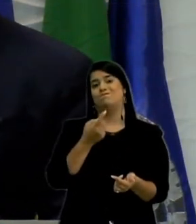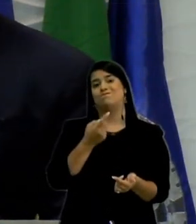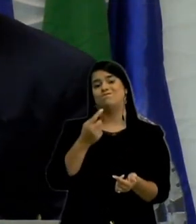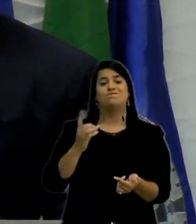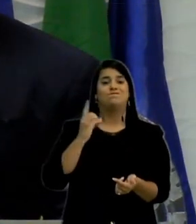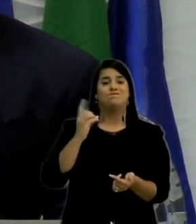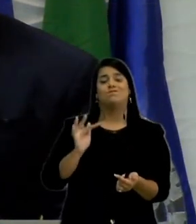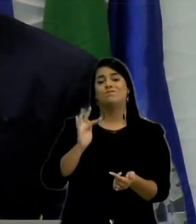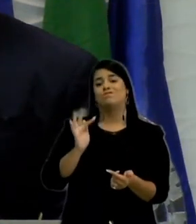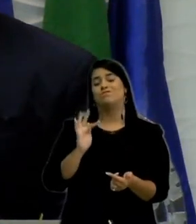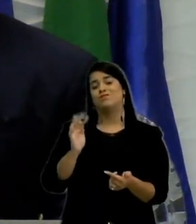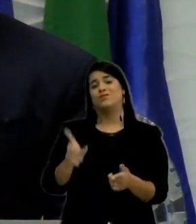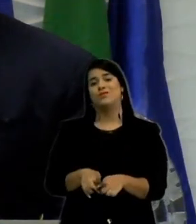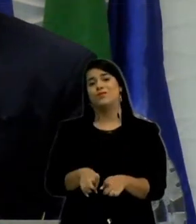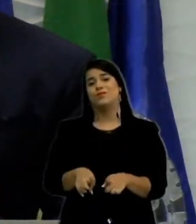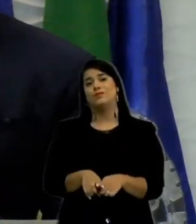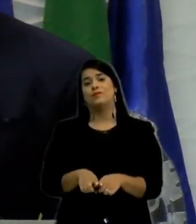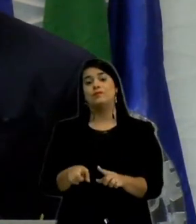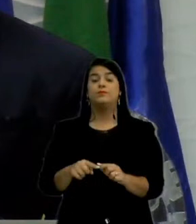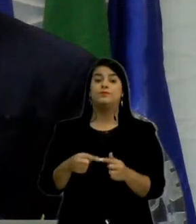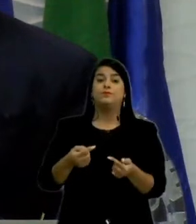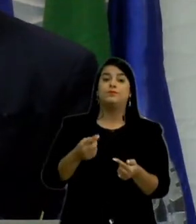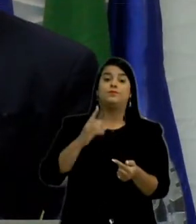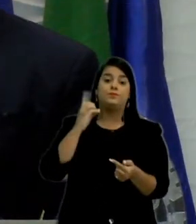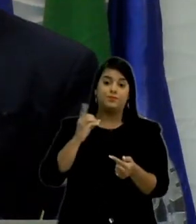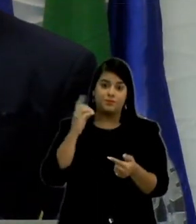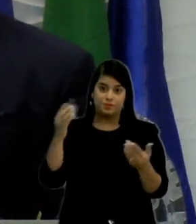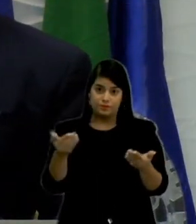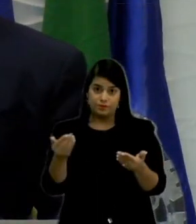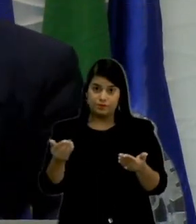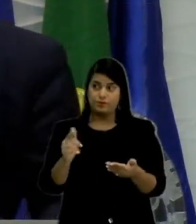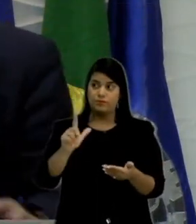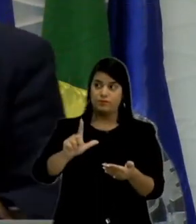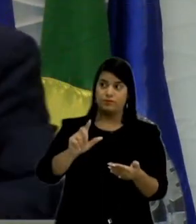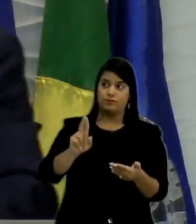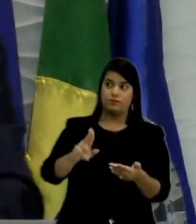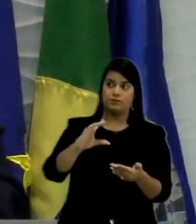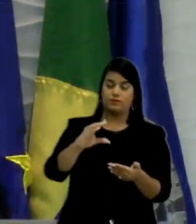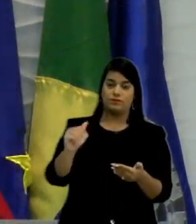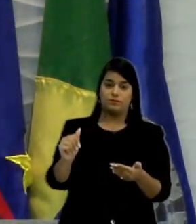ganhou, mas esse deputado que foi votado não arruma não, esse Lucas Ramos.